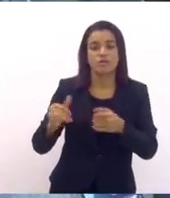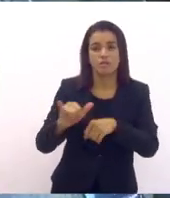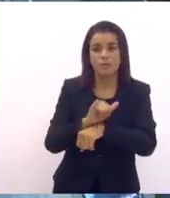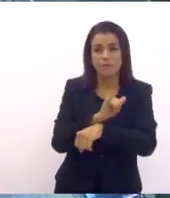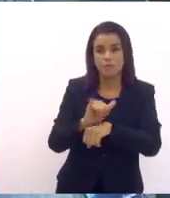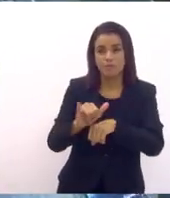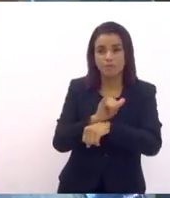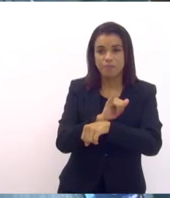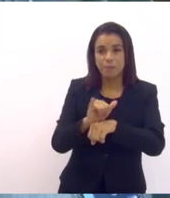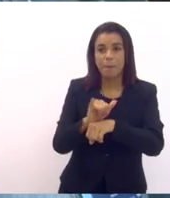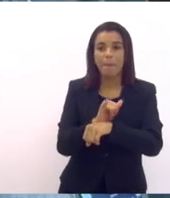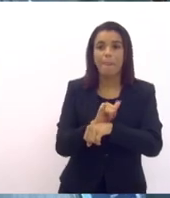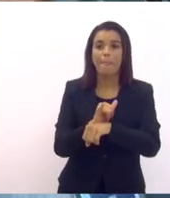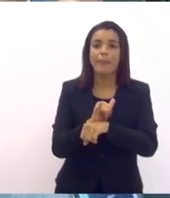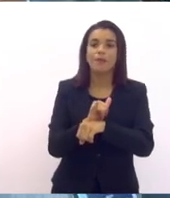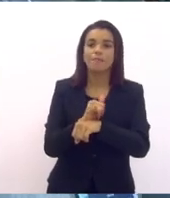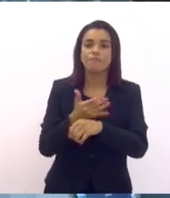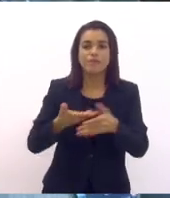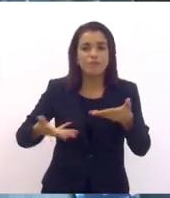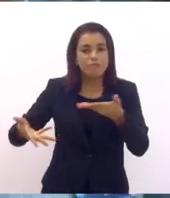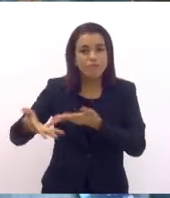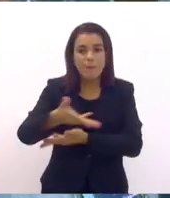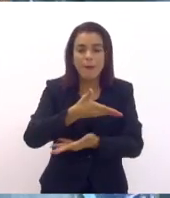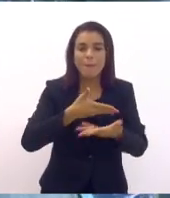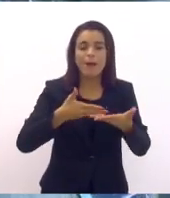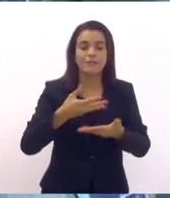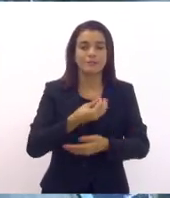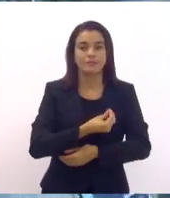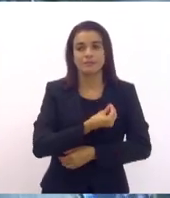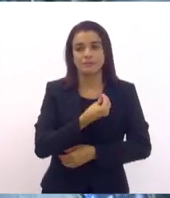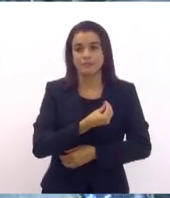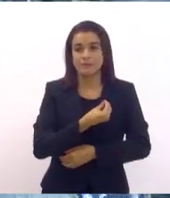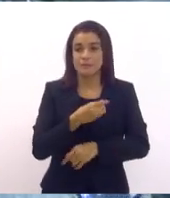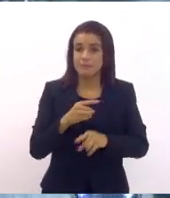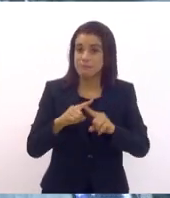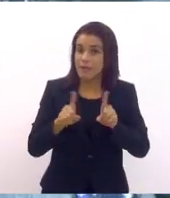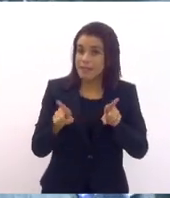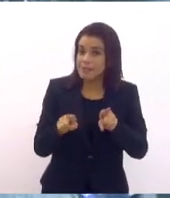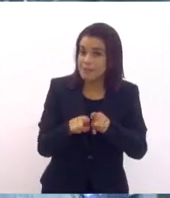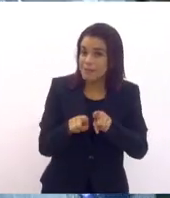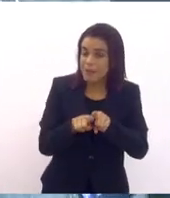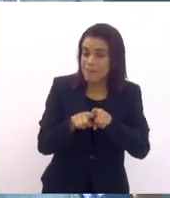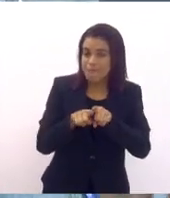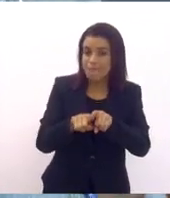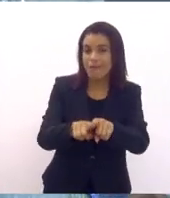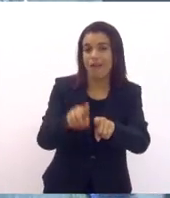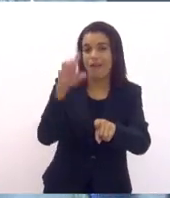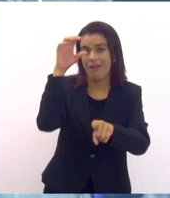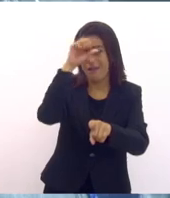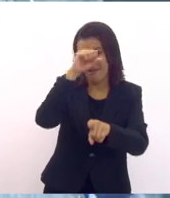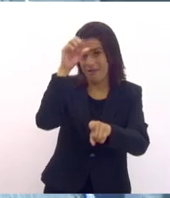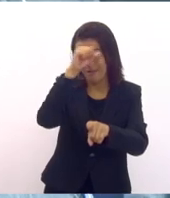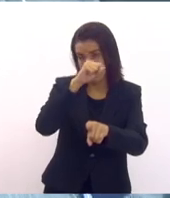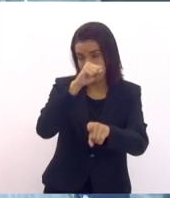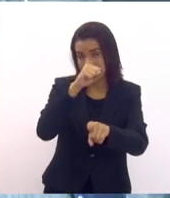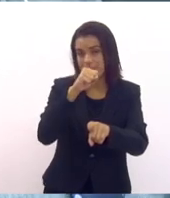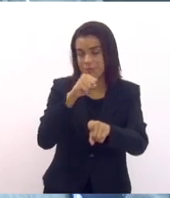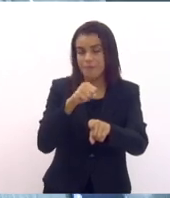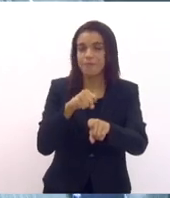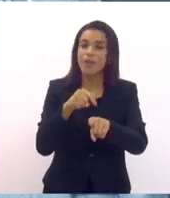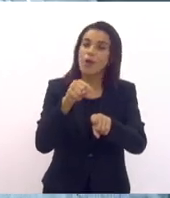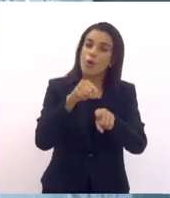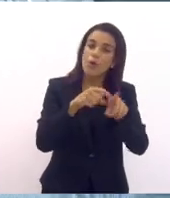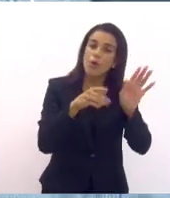e comum de convívio de participação mas ao mesmo tempo aprendendo então a ideia de associar a esse